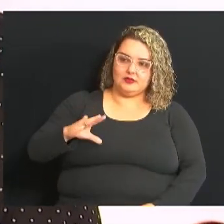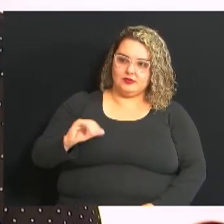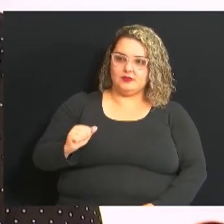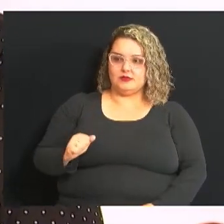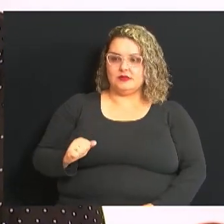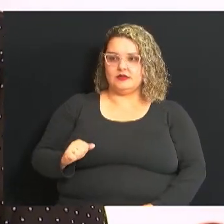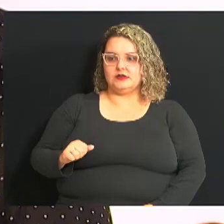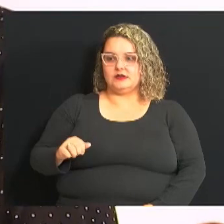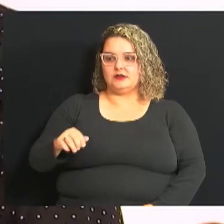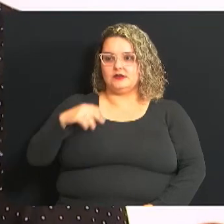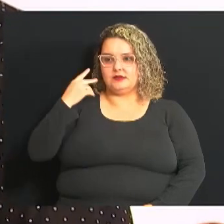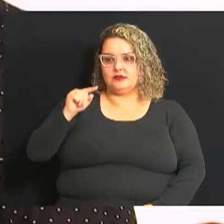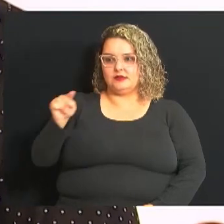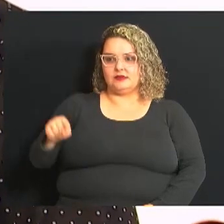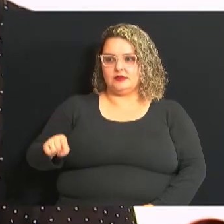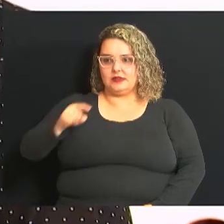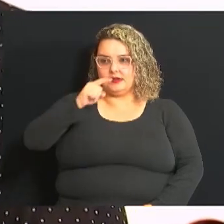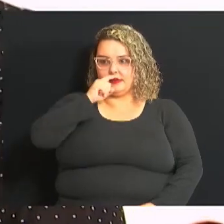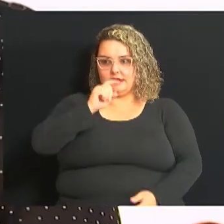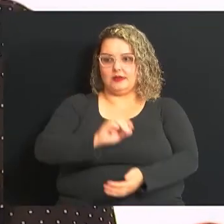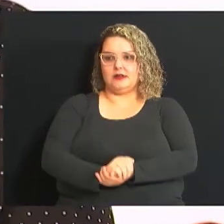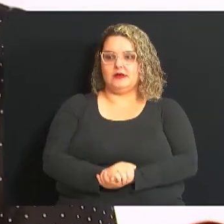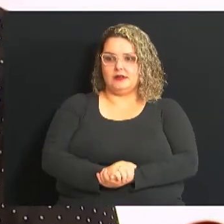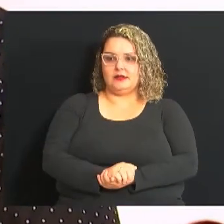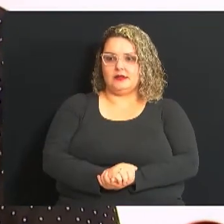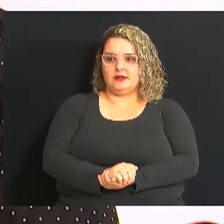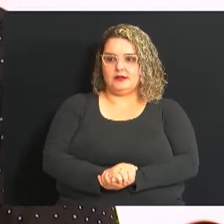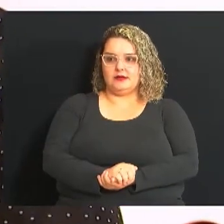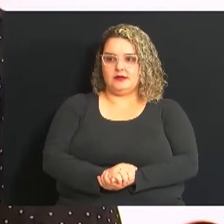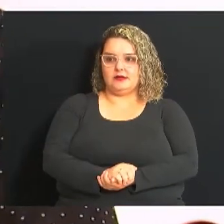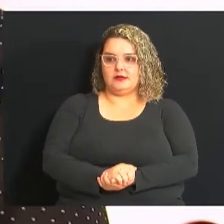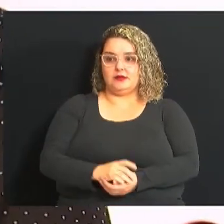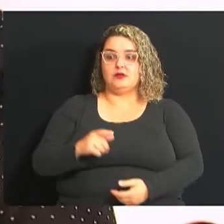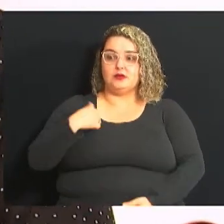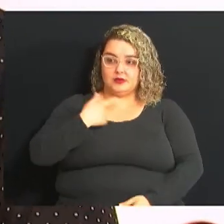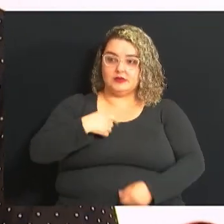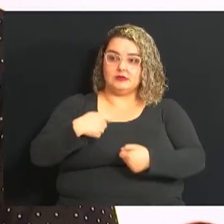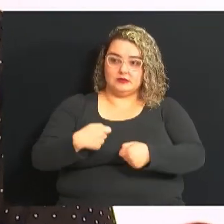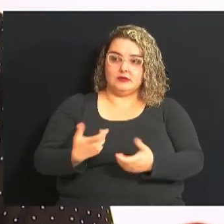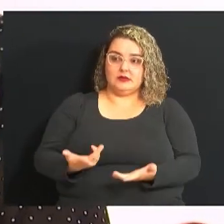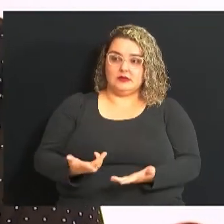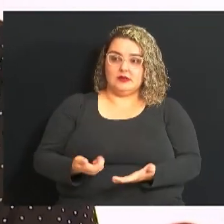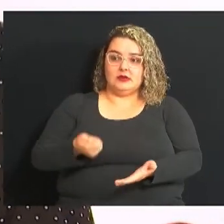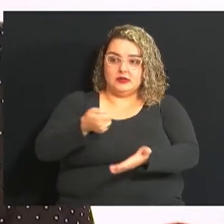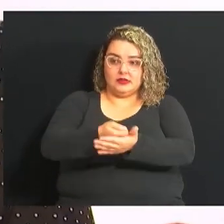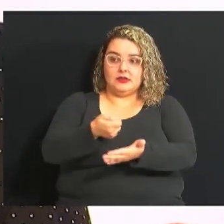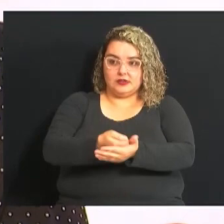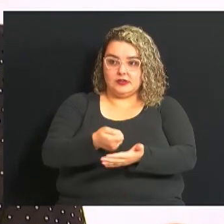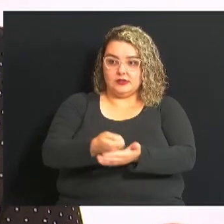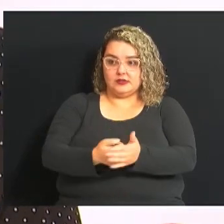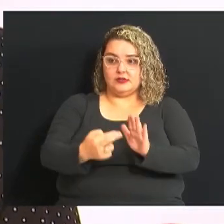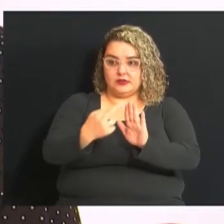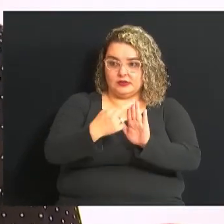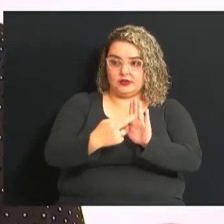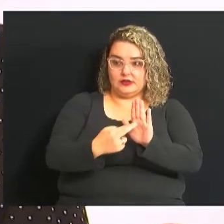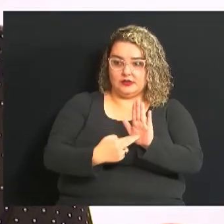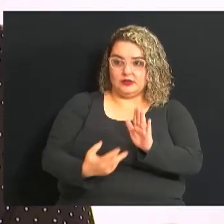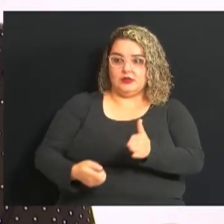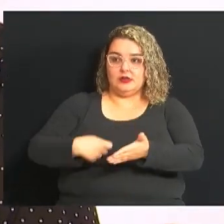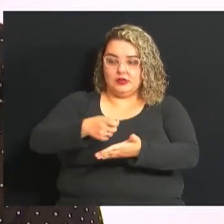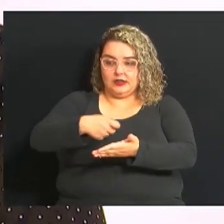Zé Carlos, então nós precisamos ter mais, cumprindo o regimento, né, assinar